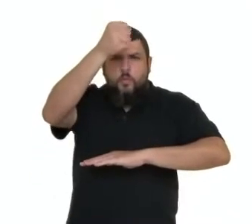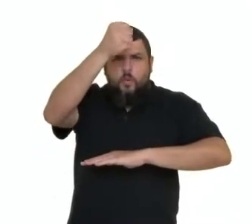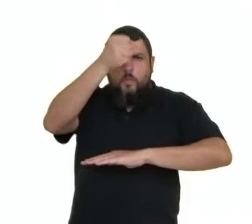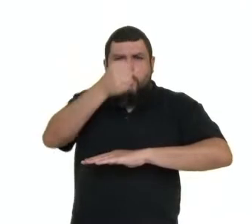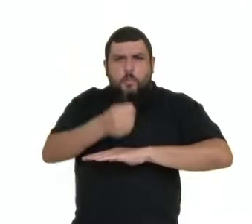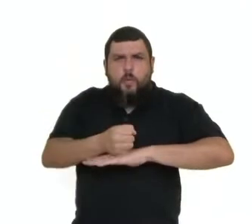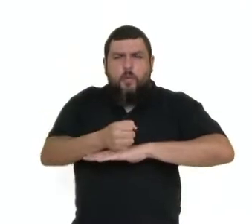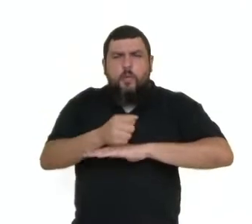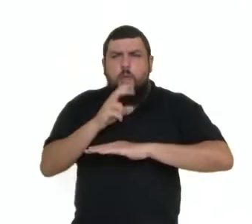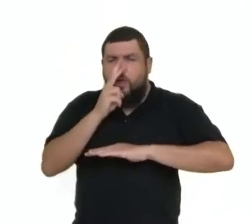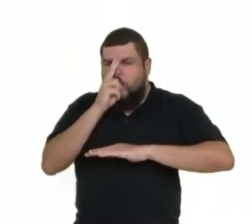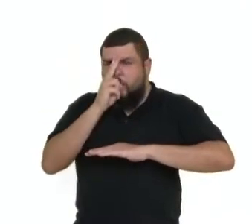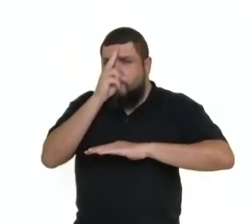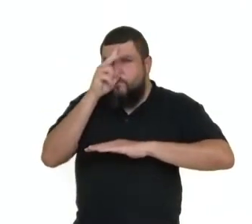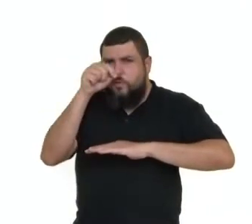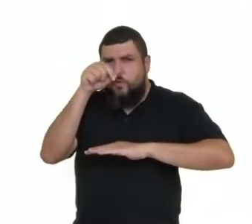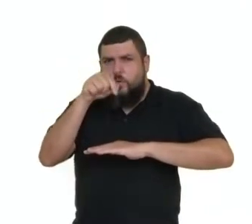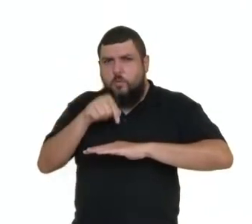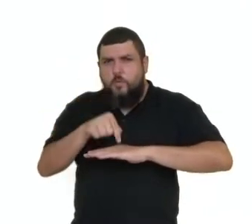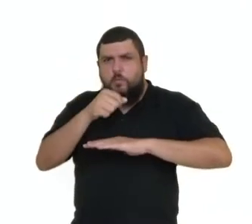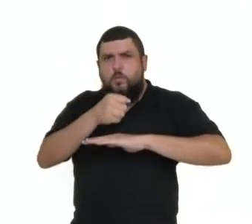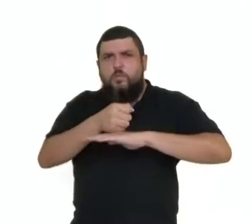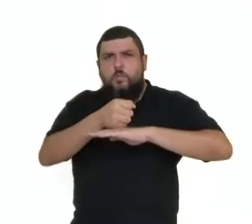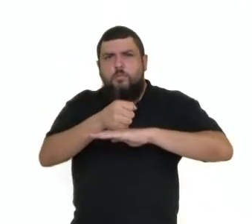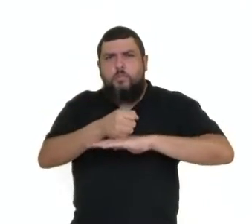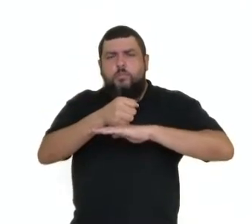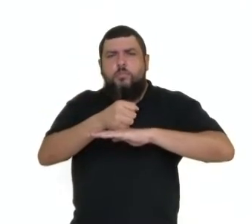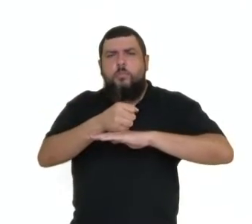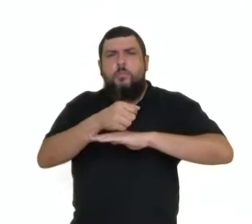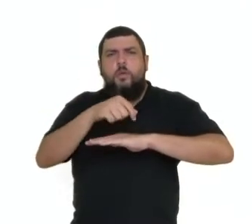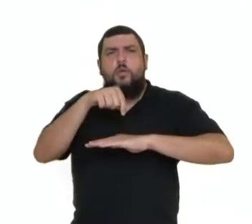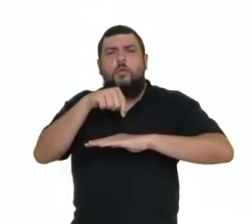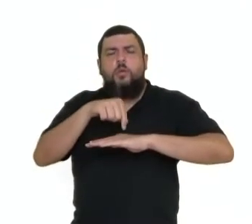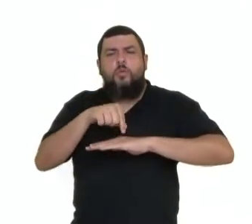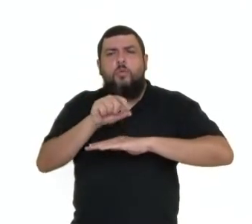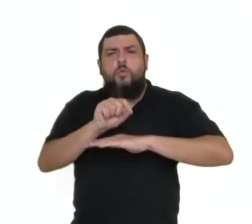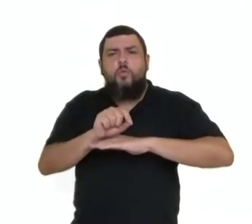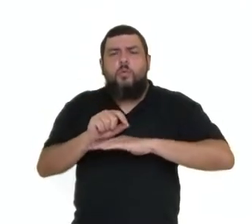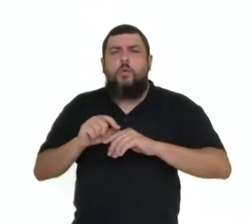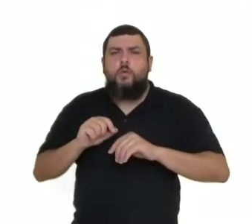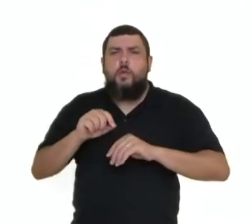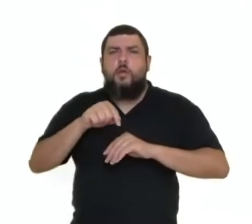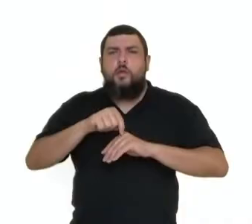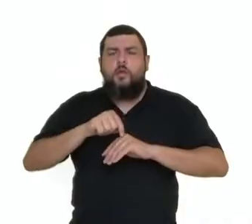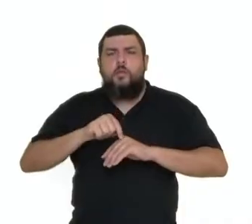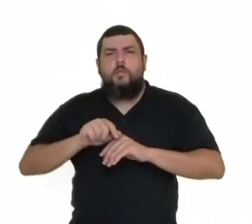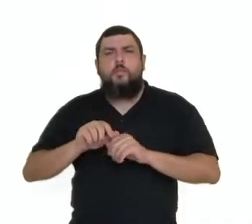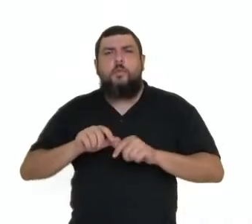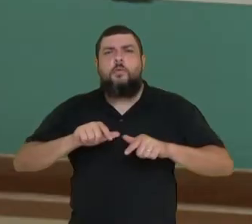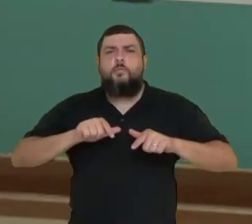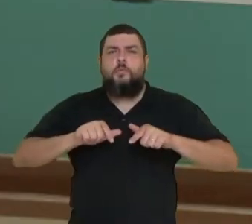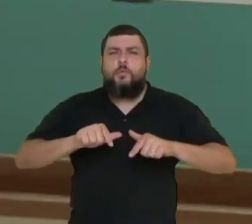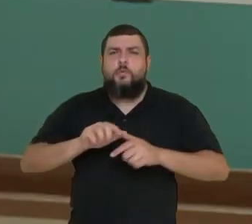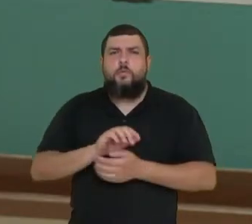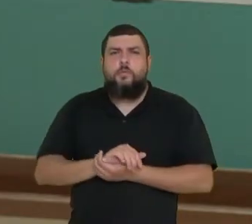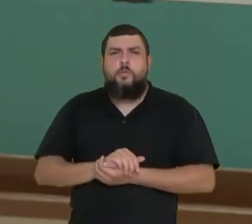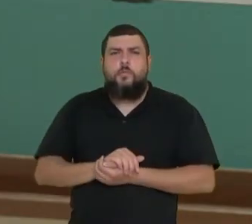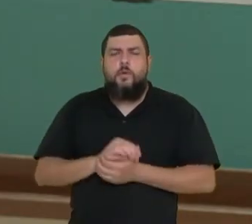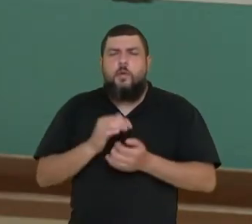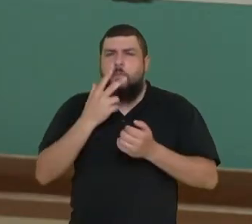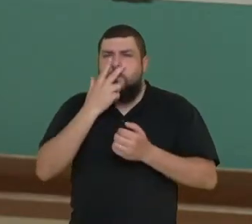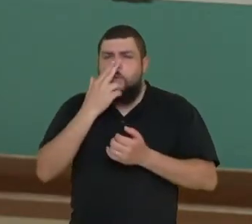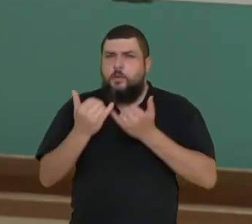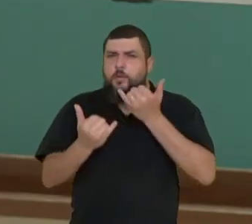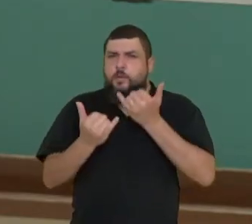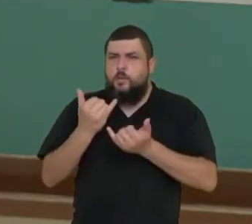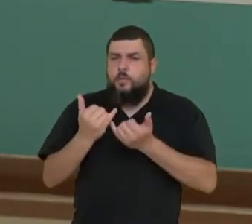do impacto, teremos o trabalho quase igual à energia potencial gravitacional, certo? Eu vou ler de volta